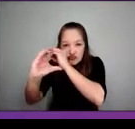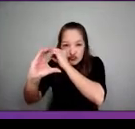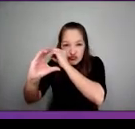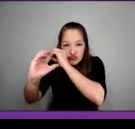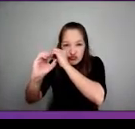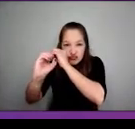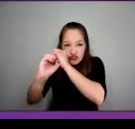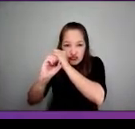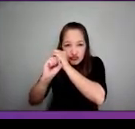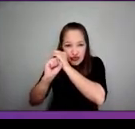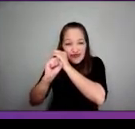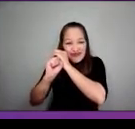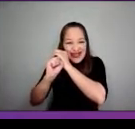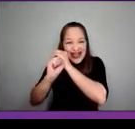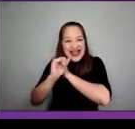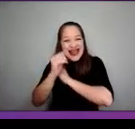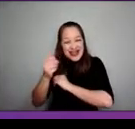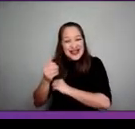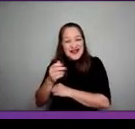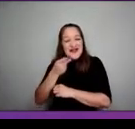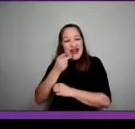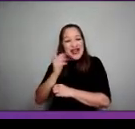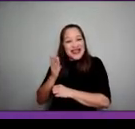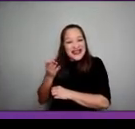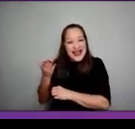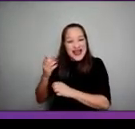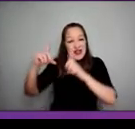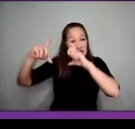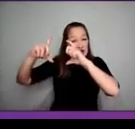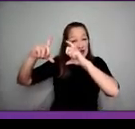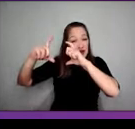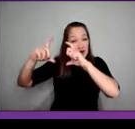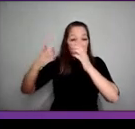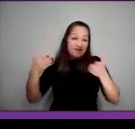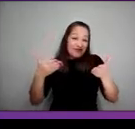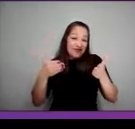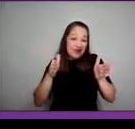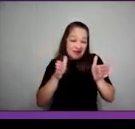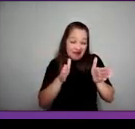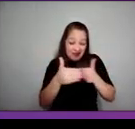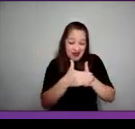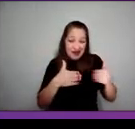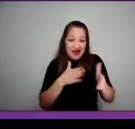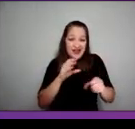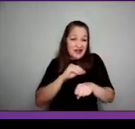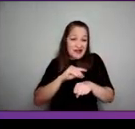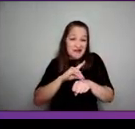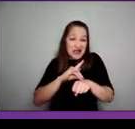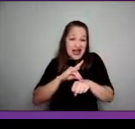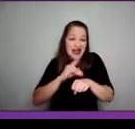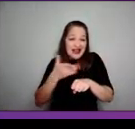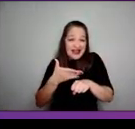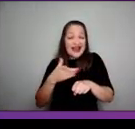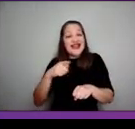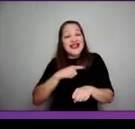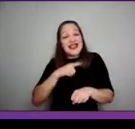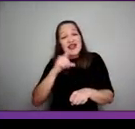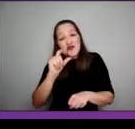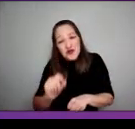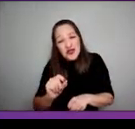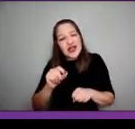do do do da câmera fotográfica que muitas dela hoje é uma caixa-preta não consigo nem falar disso elas ela tem ela